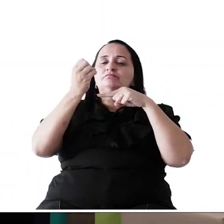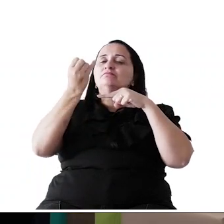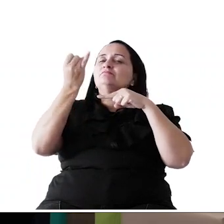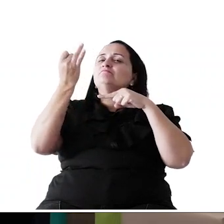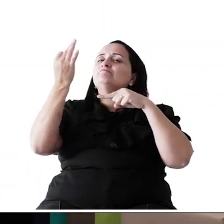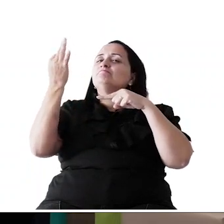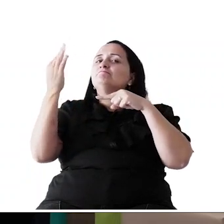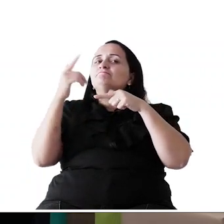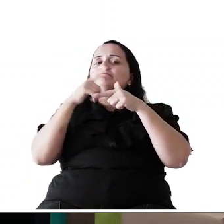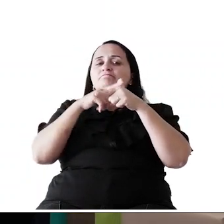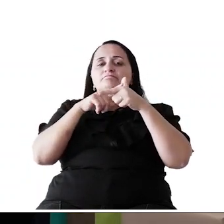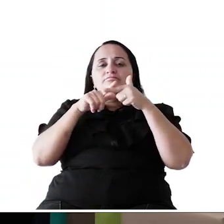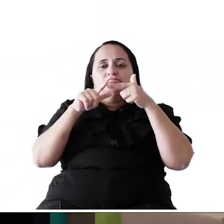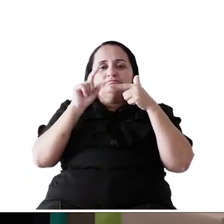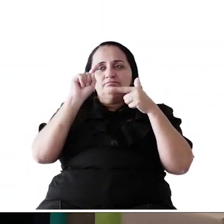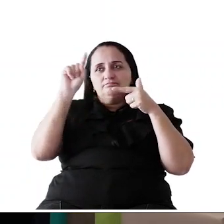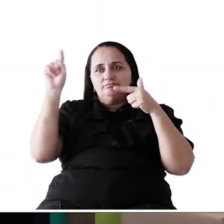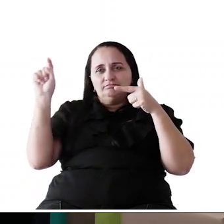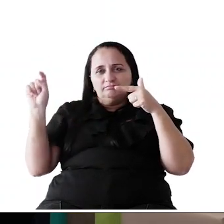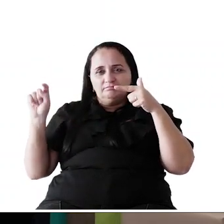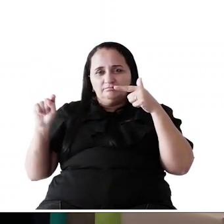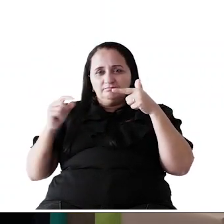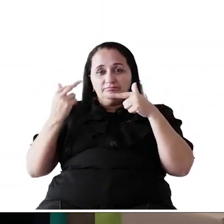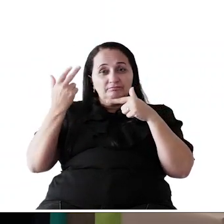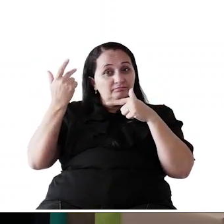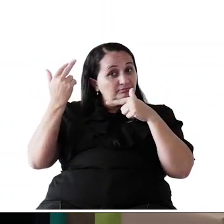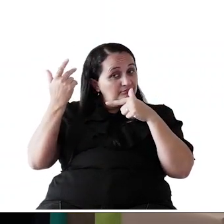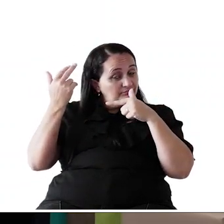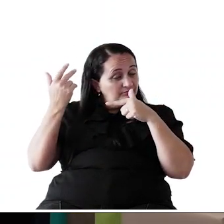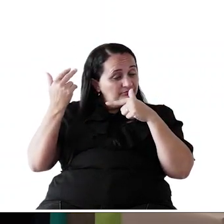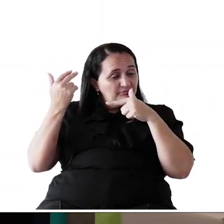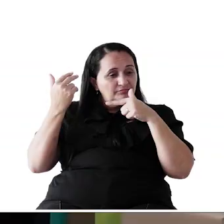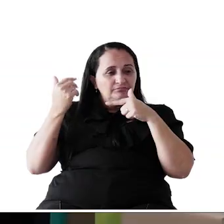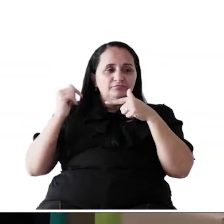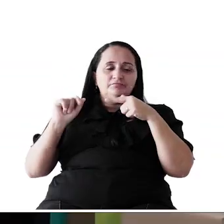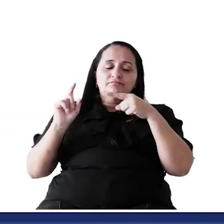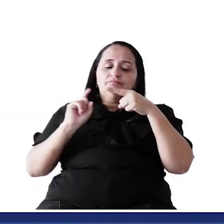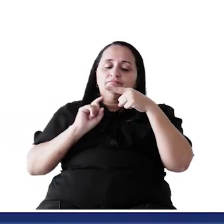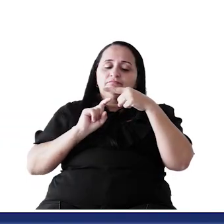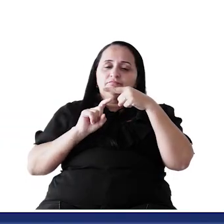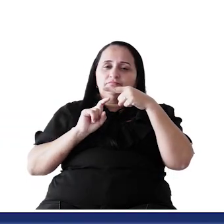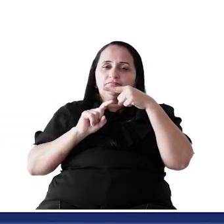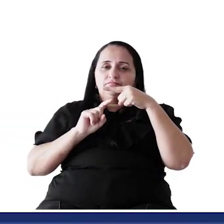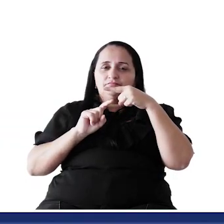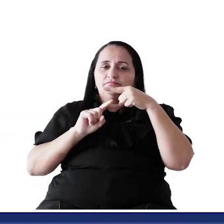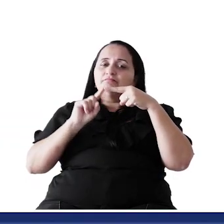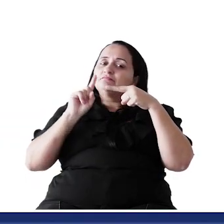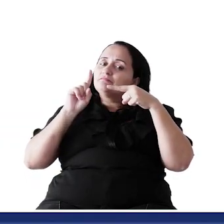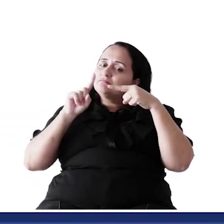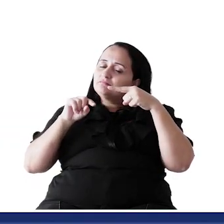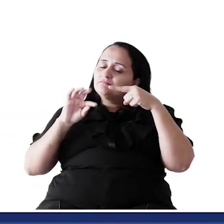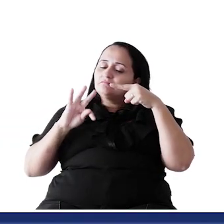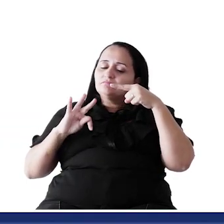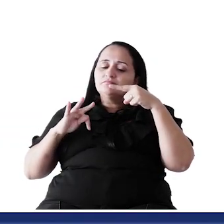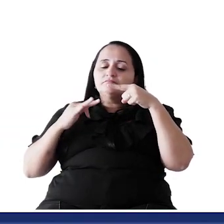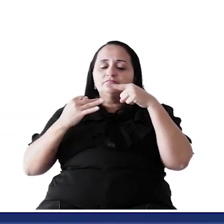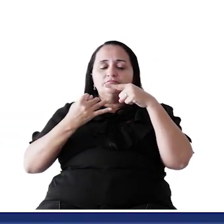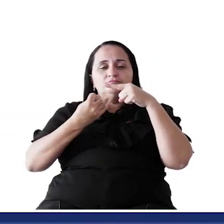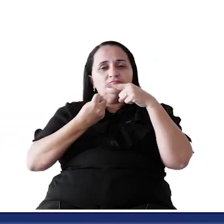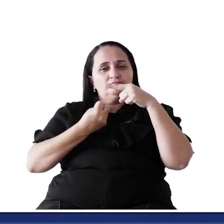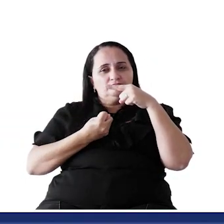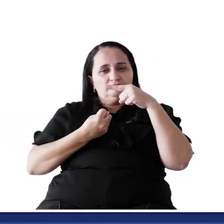foi dividida o todo, o inteiro. E a parte embaixo do